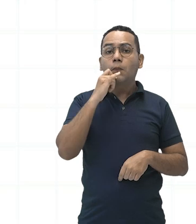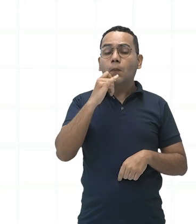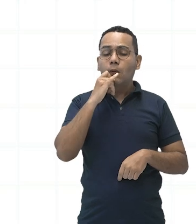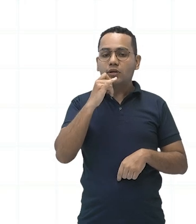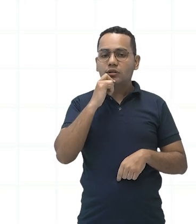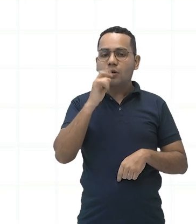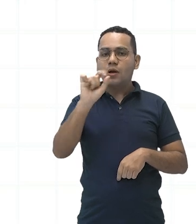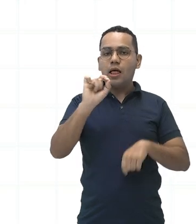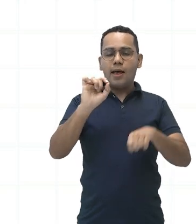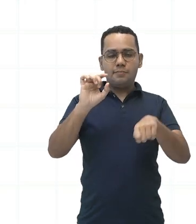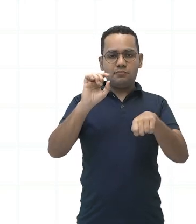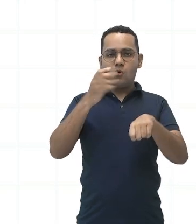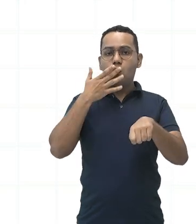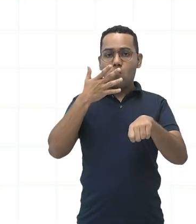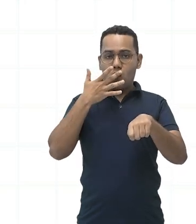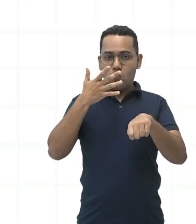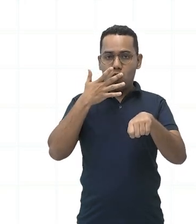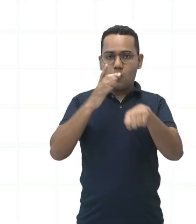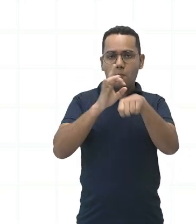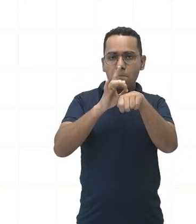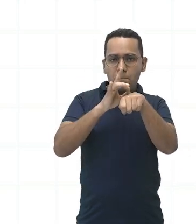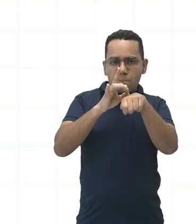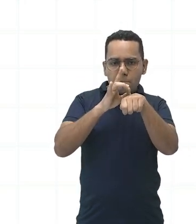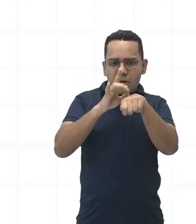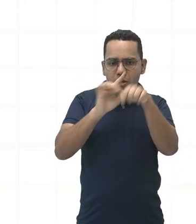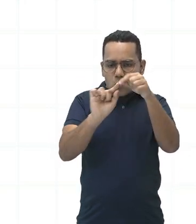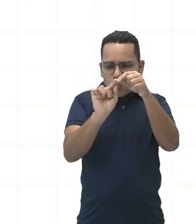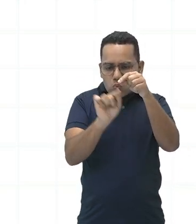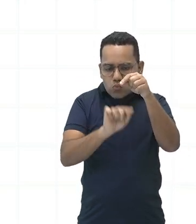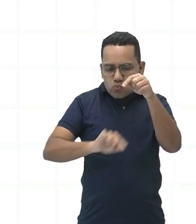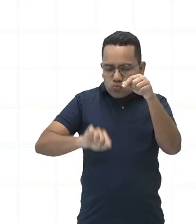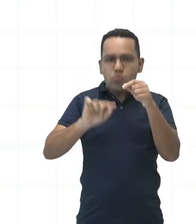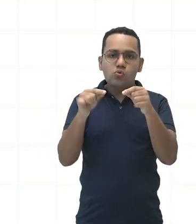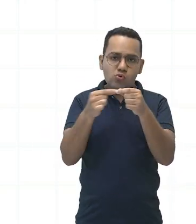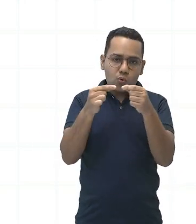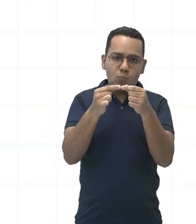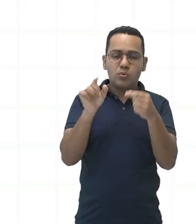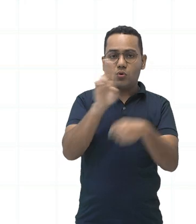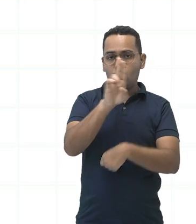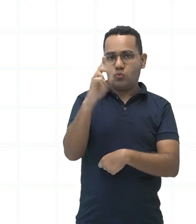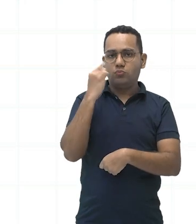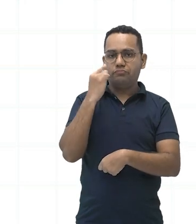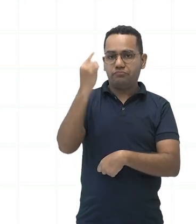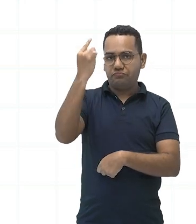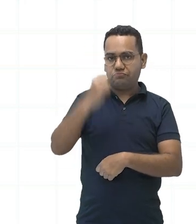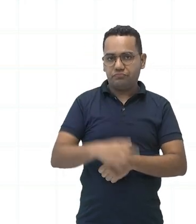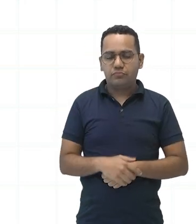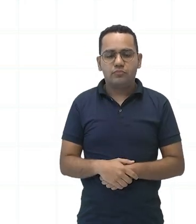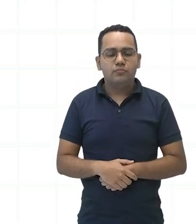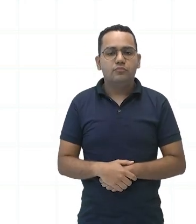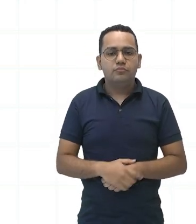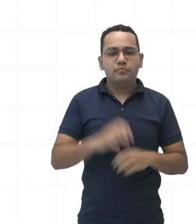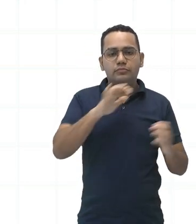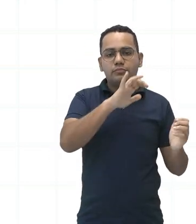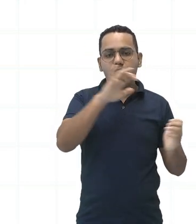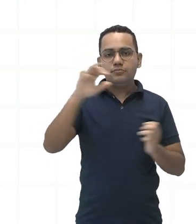eu estou falando de uma hiperlordose. Agora, a outra imagem aí para vocês vai mostrar